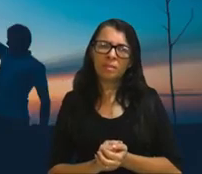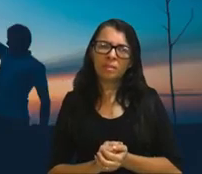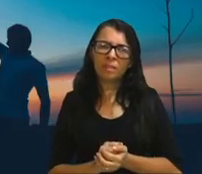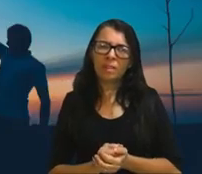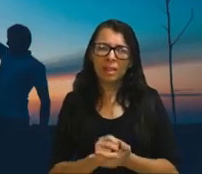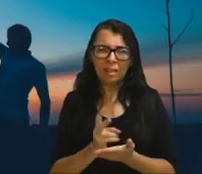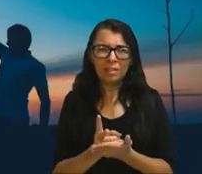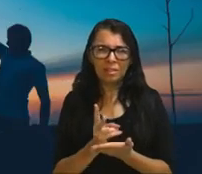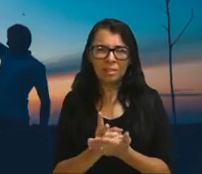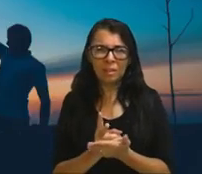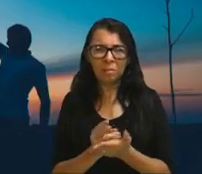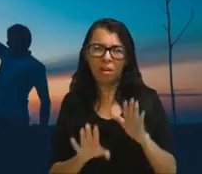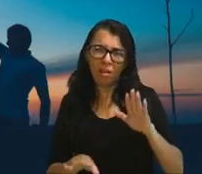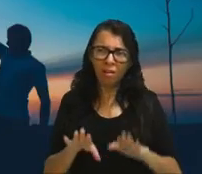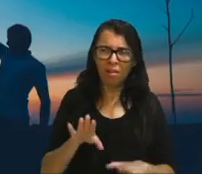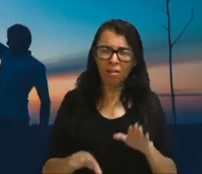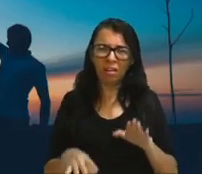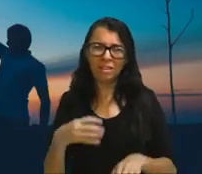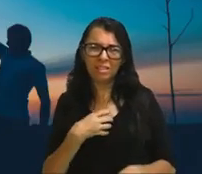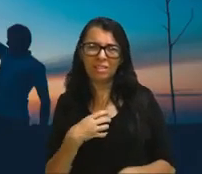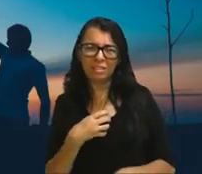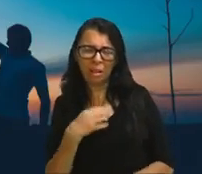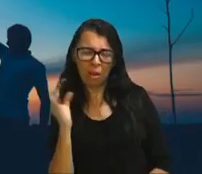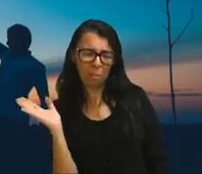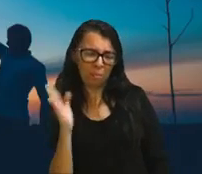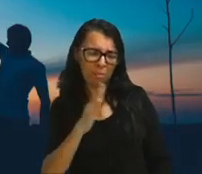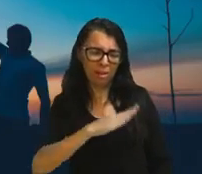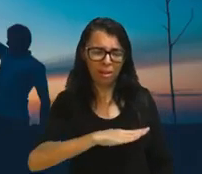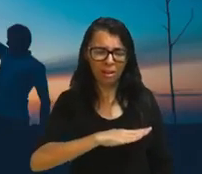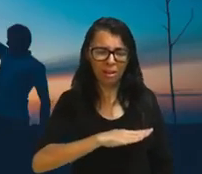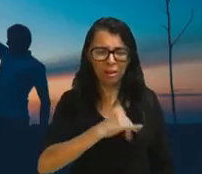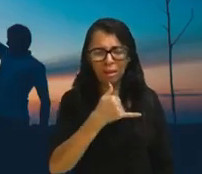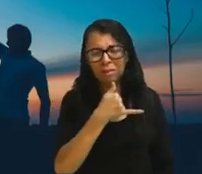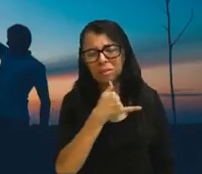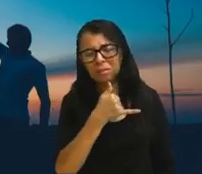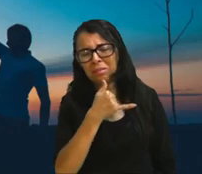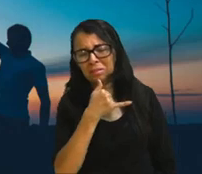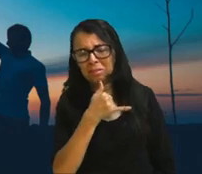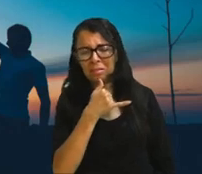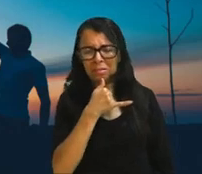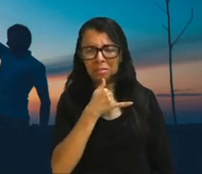Deus. Busca colocar